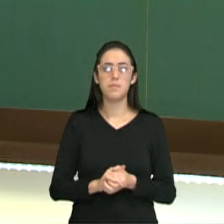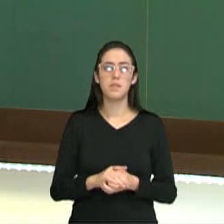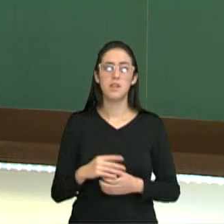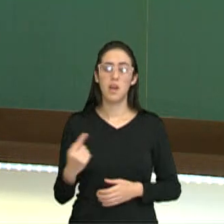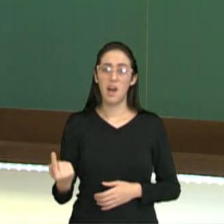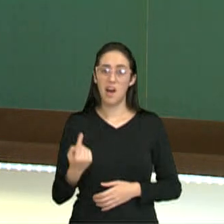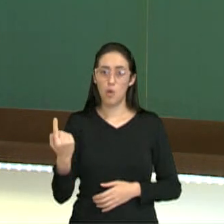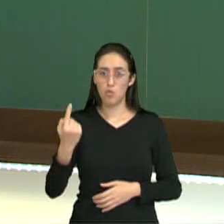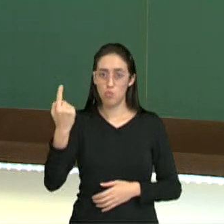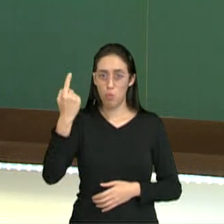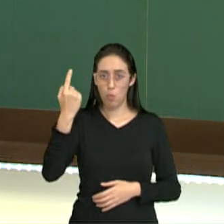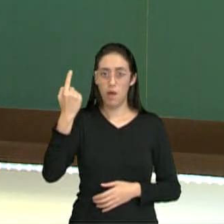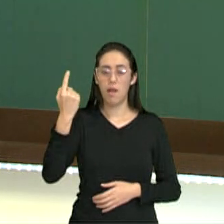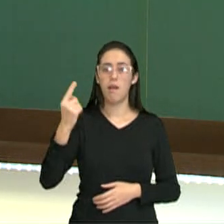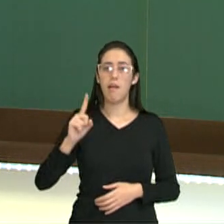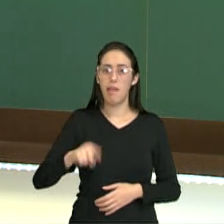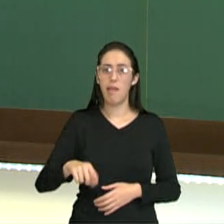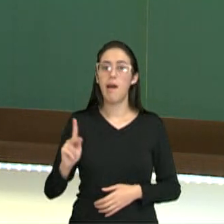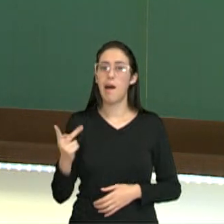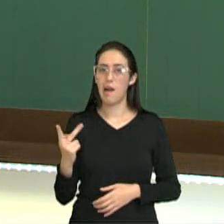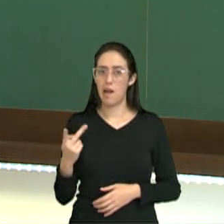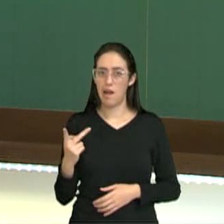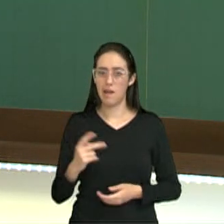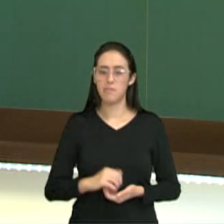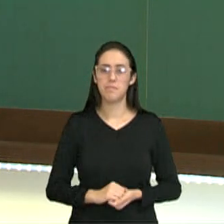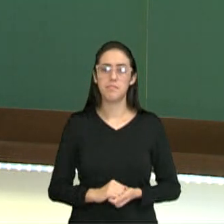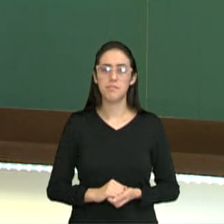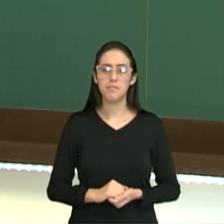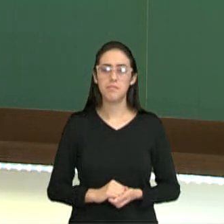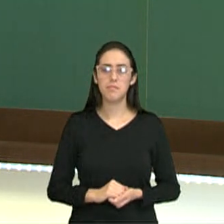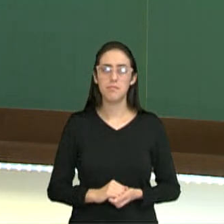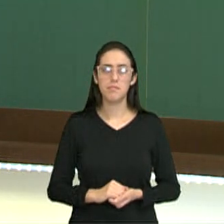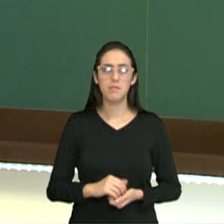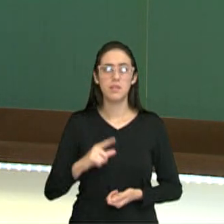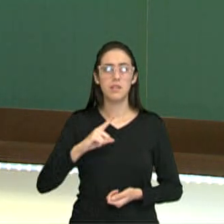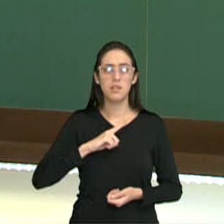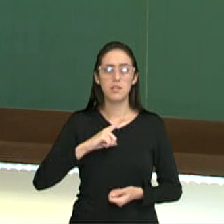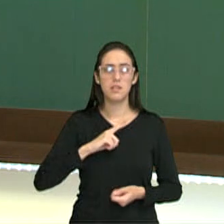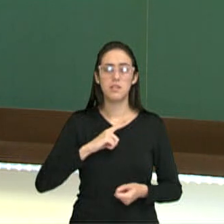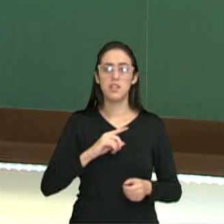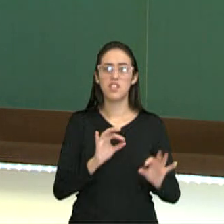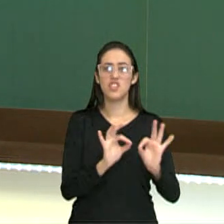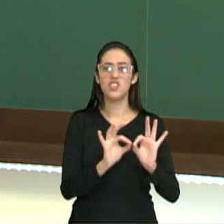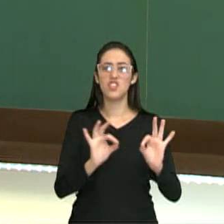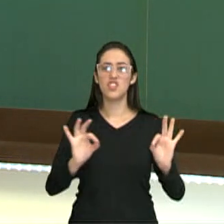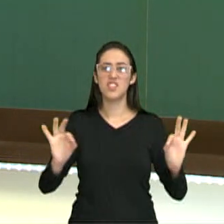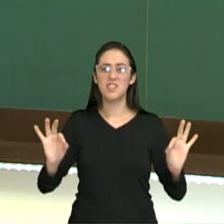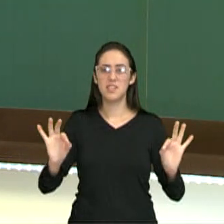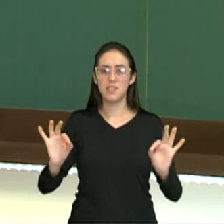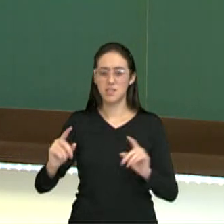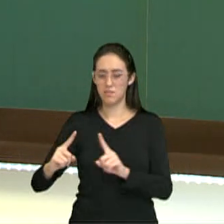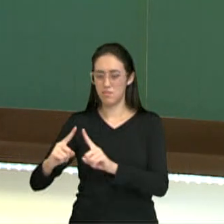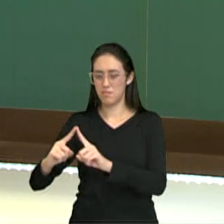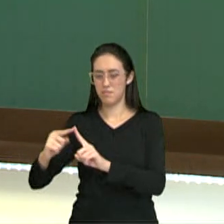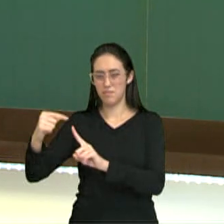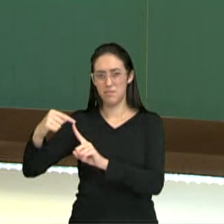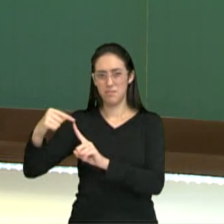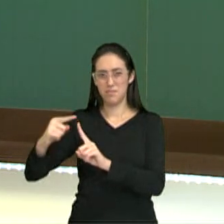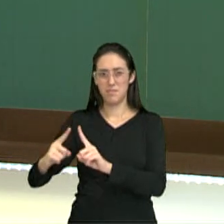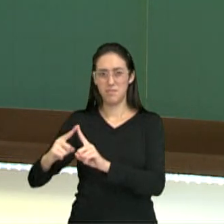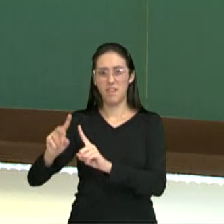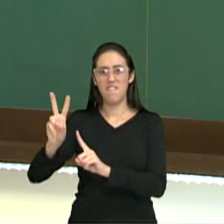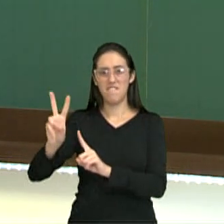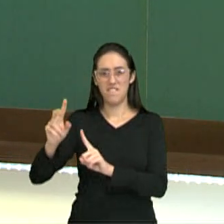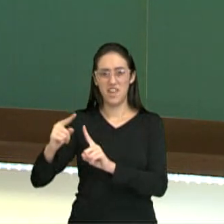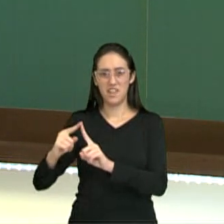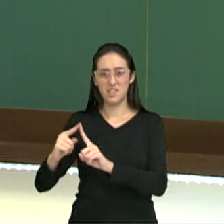estou chamando aqui de H, e esta distância do vértice até onde vai estar esse